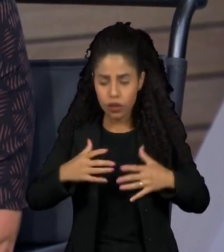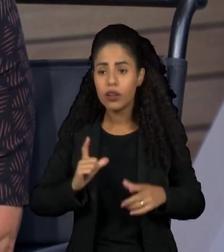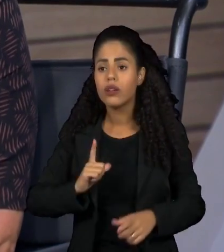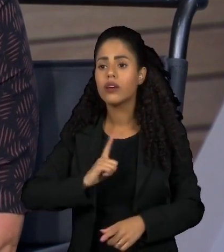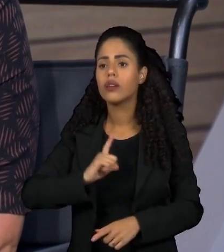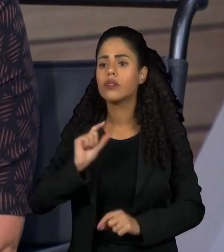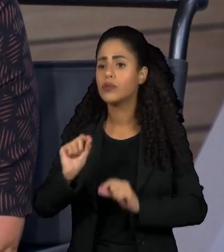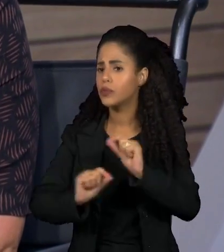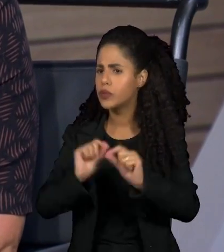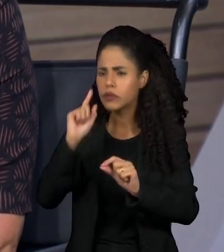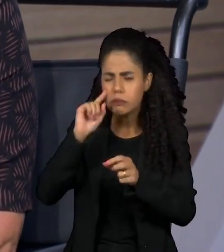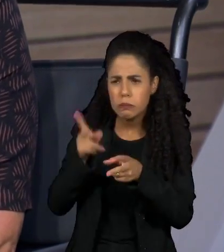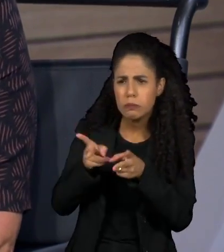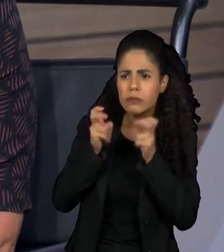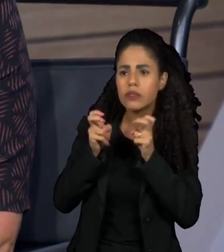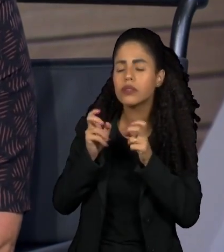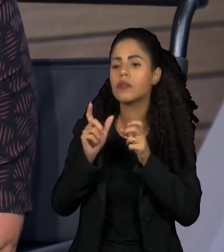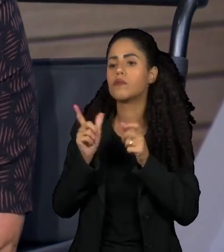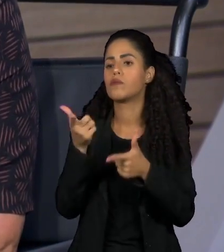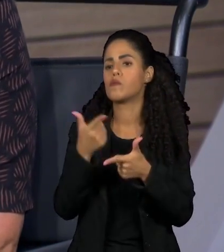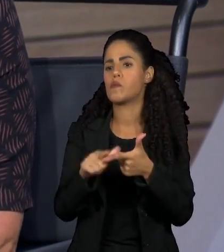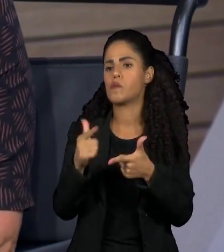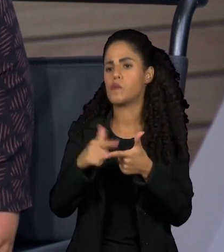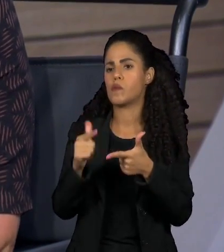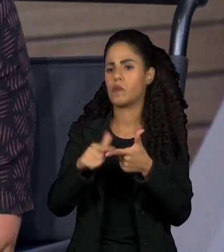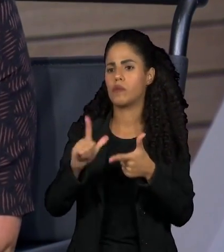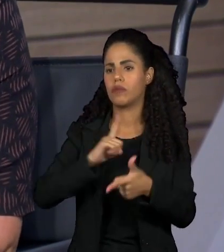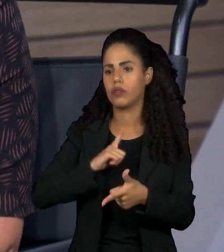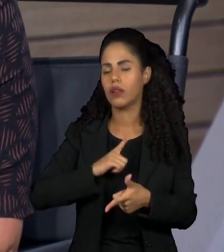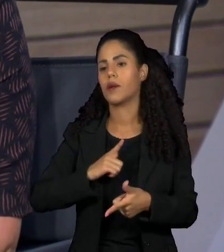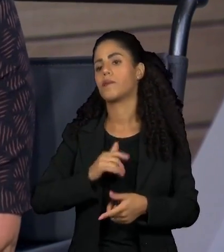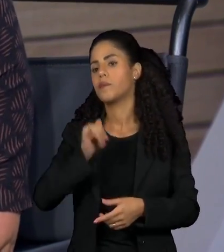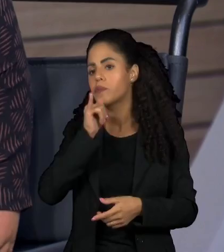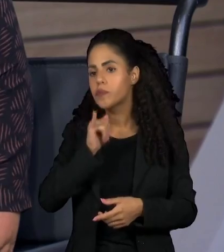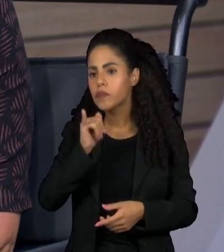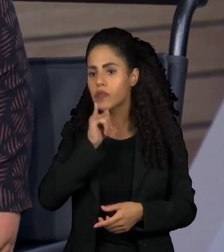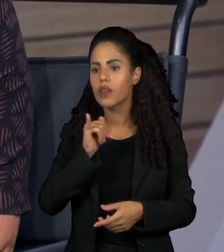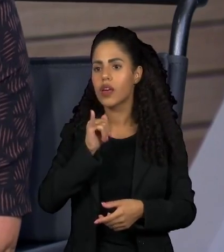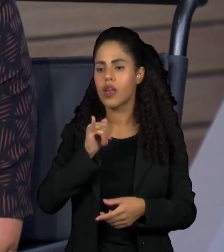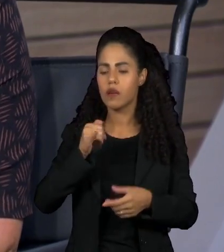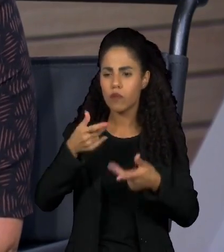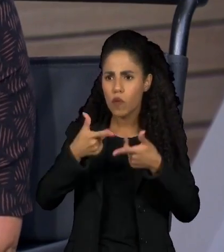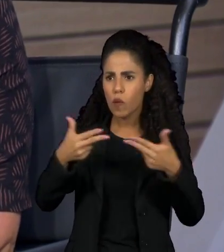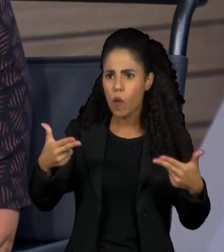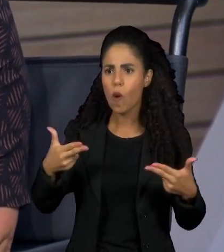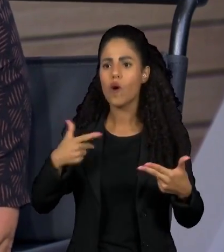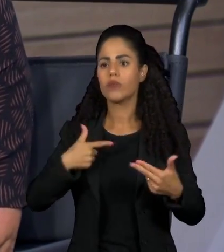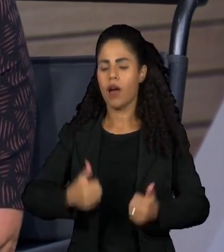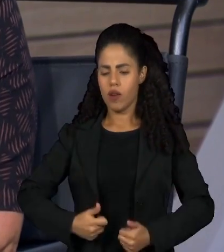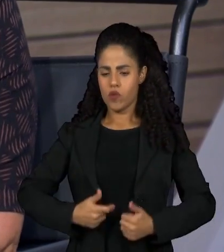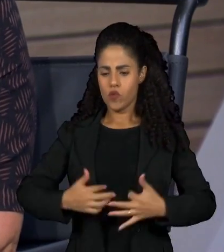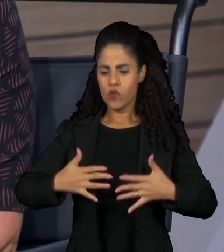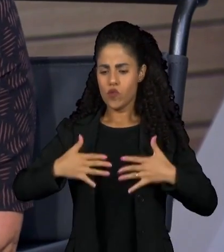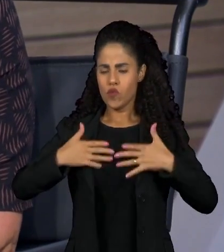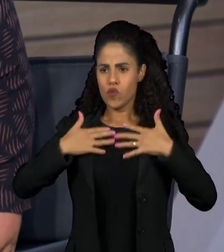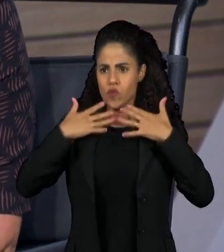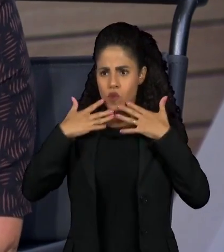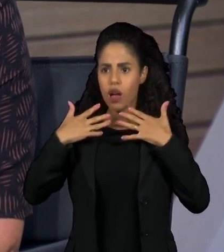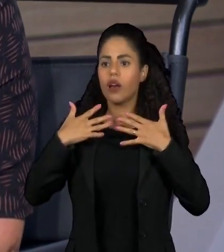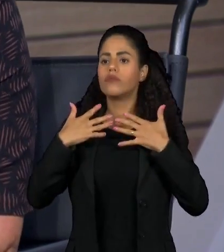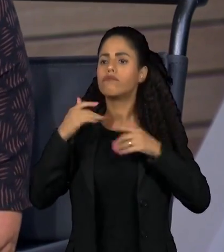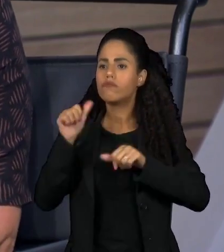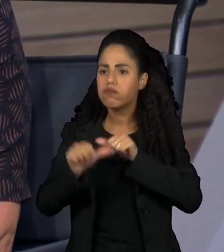partícula, você vê que ele causa diversos danos, como produção de enzimas, substâncias inflamatórias, alterações da